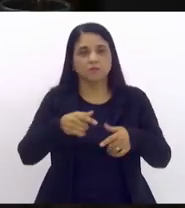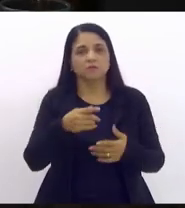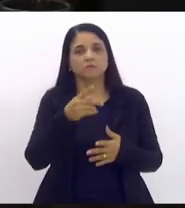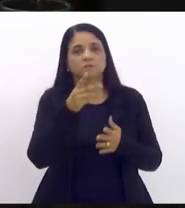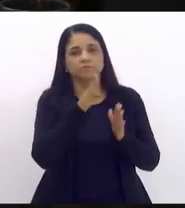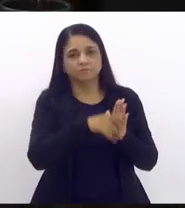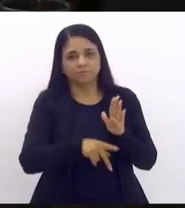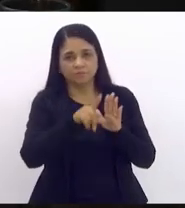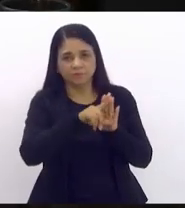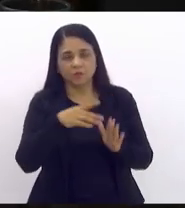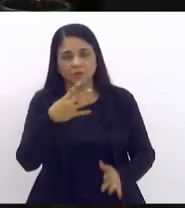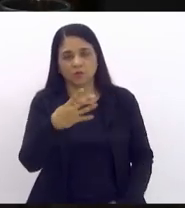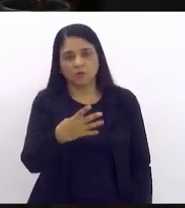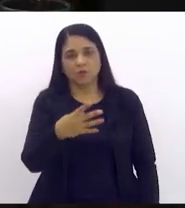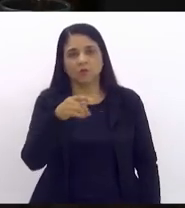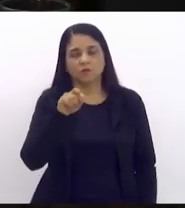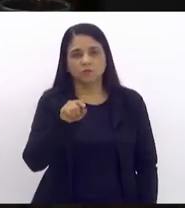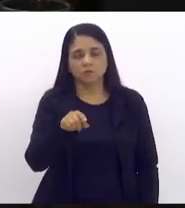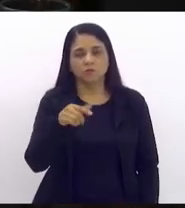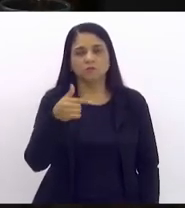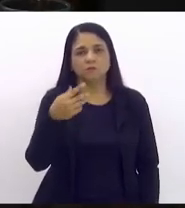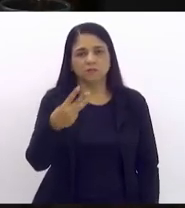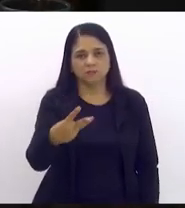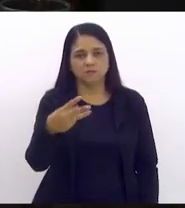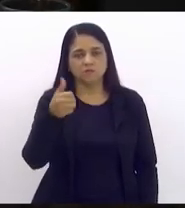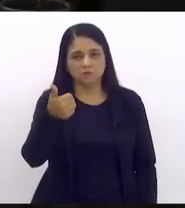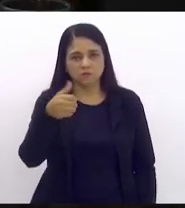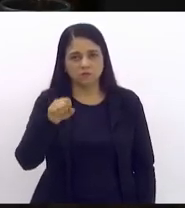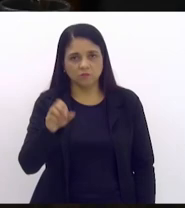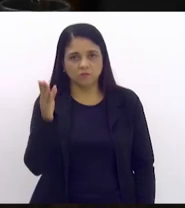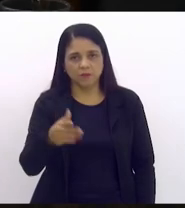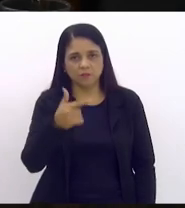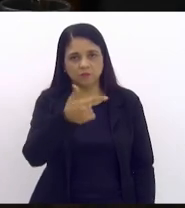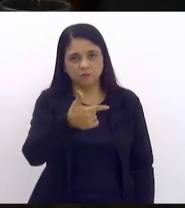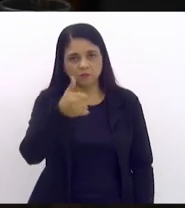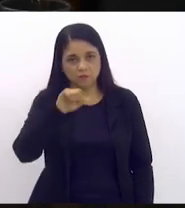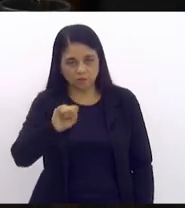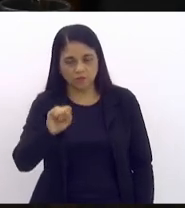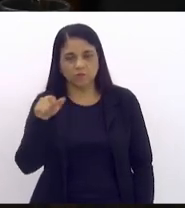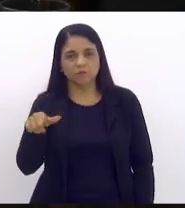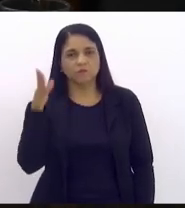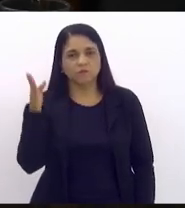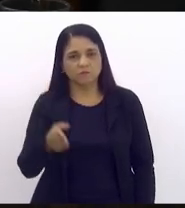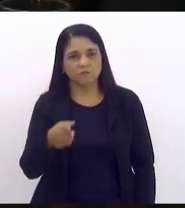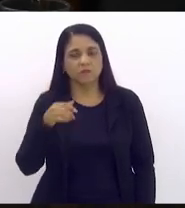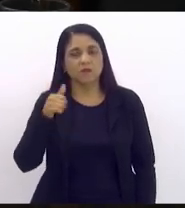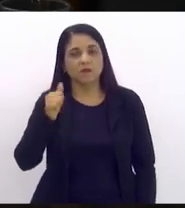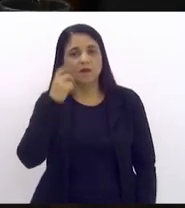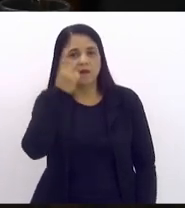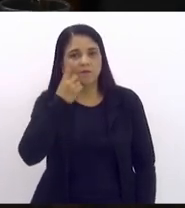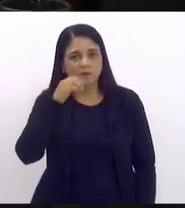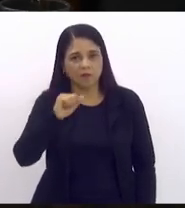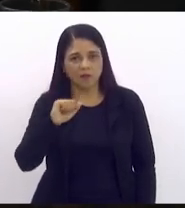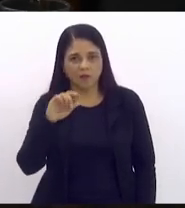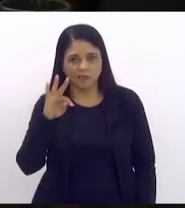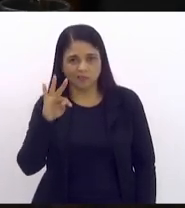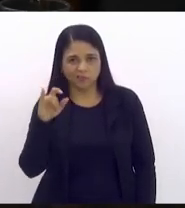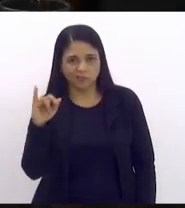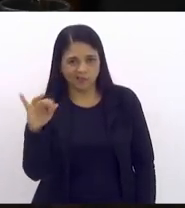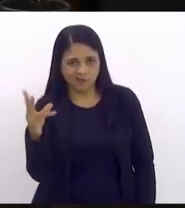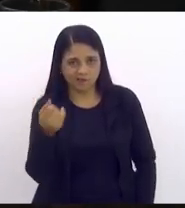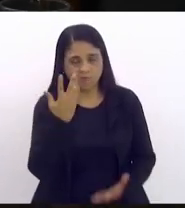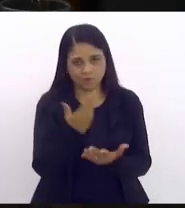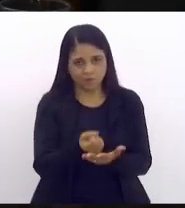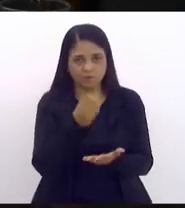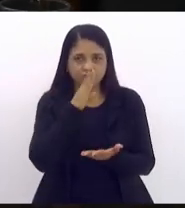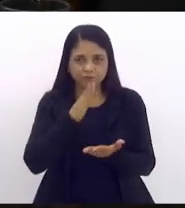dia do projeto 4.408 de 18, deputado Átila Nunes, os senhores que aprovam, permaneçam como estão, aprovado. Há sobre a mesa